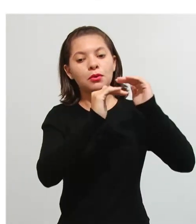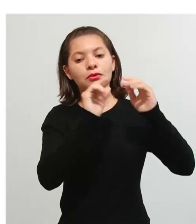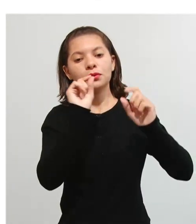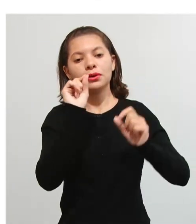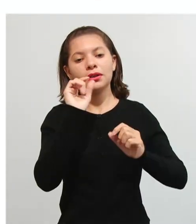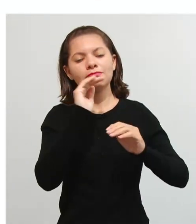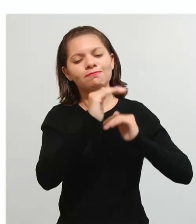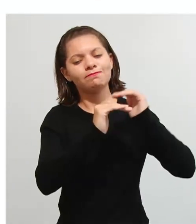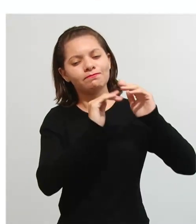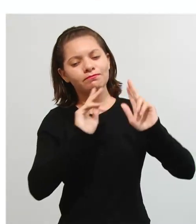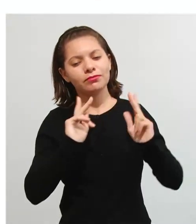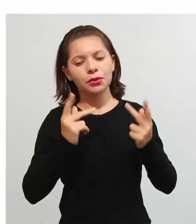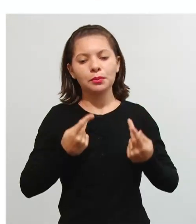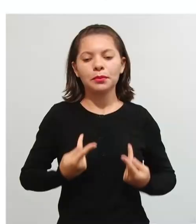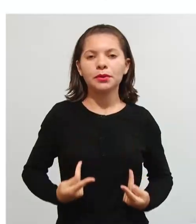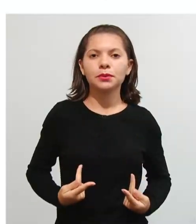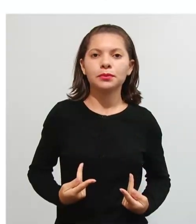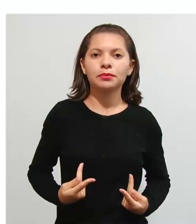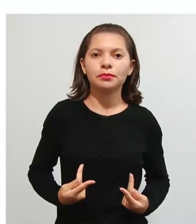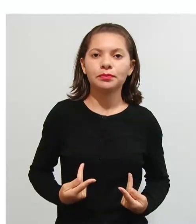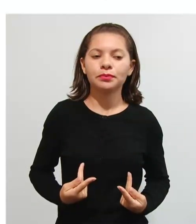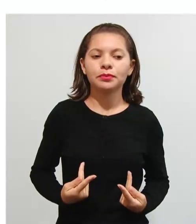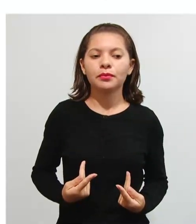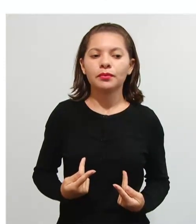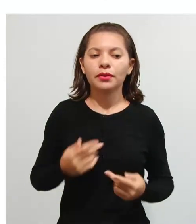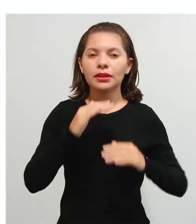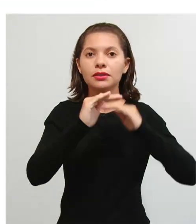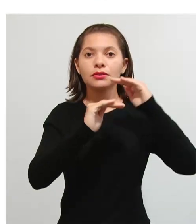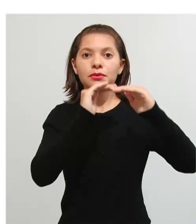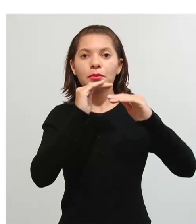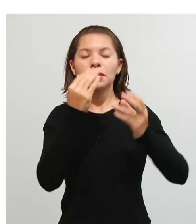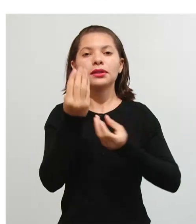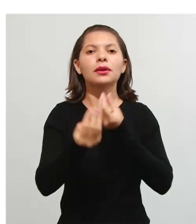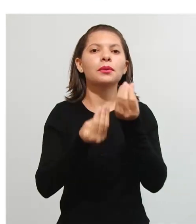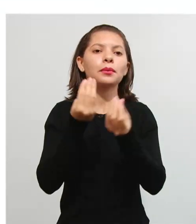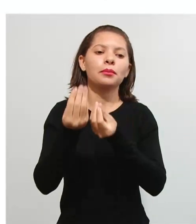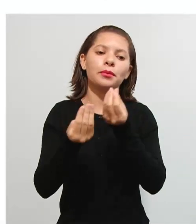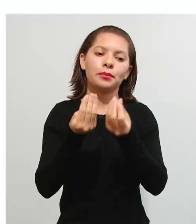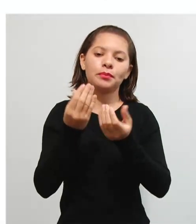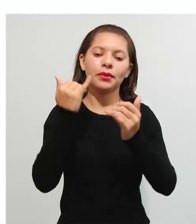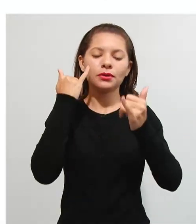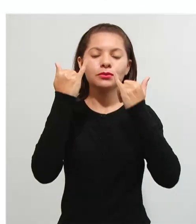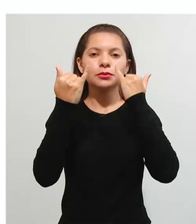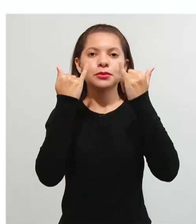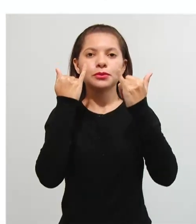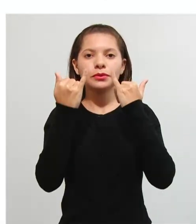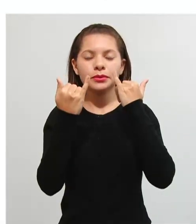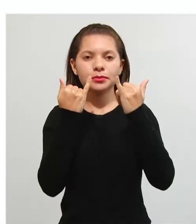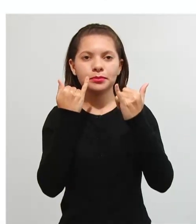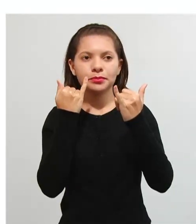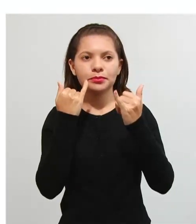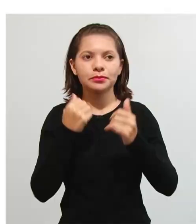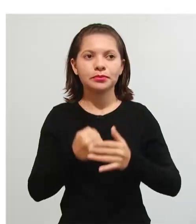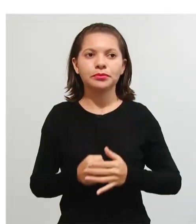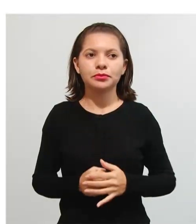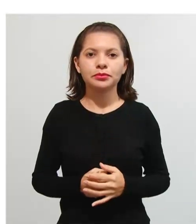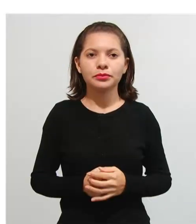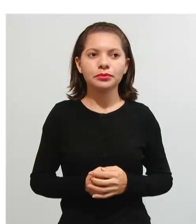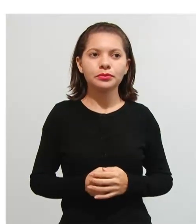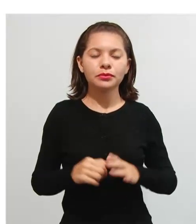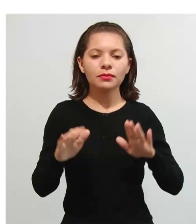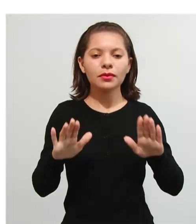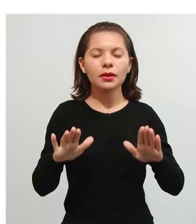desenvolvimento humano, né? E esse desenvolvimento é formado por meio das informações.